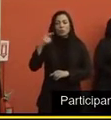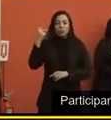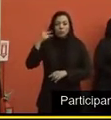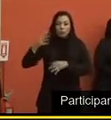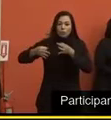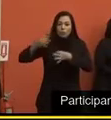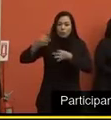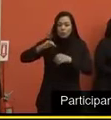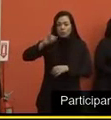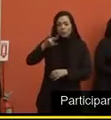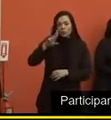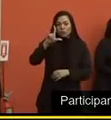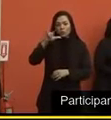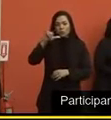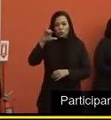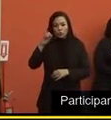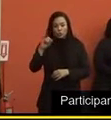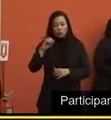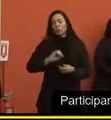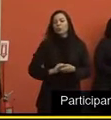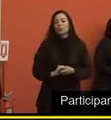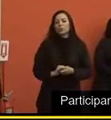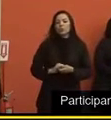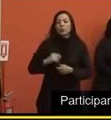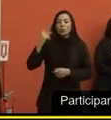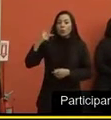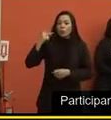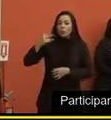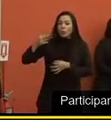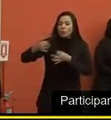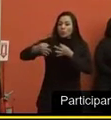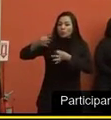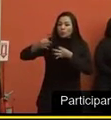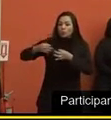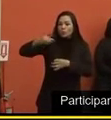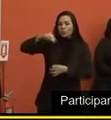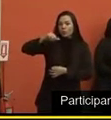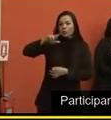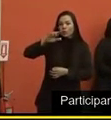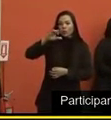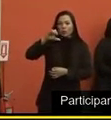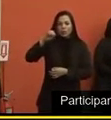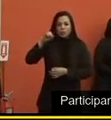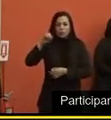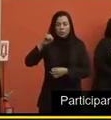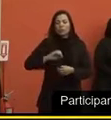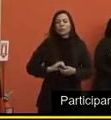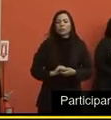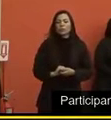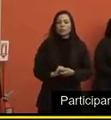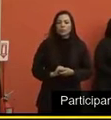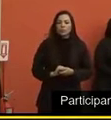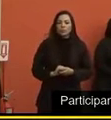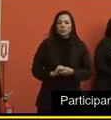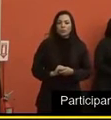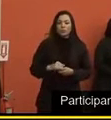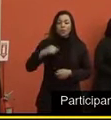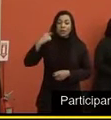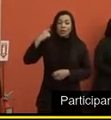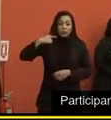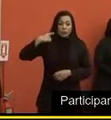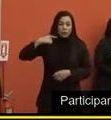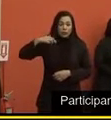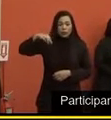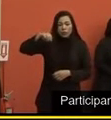de Justiça Júlio César Lima dos Santos. Procurador de Justiça Márcio Tomé Fernandes Moté Fernandes.